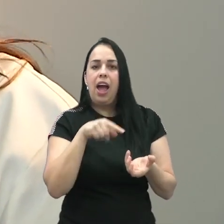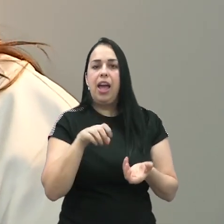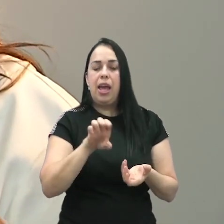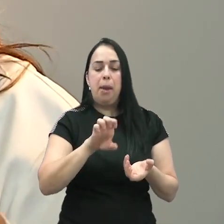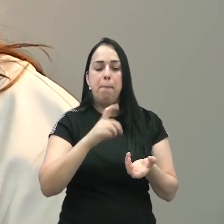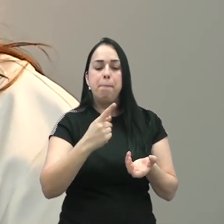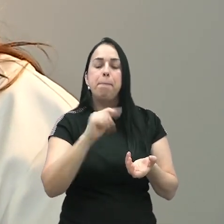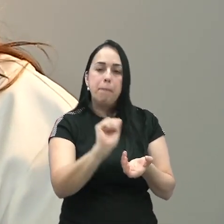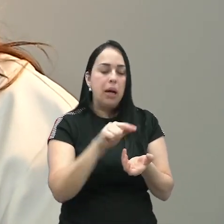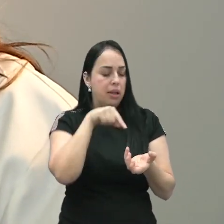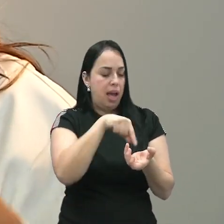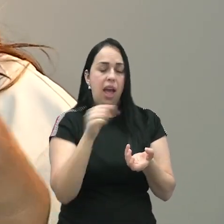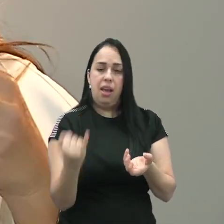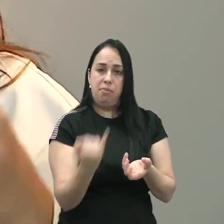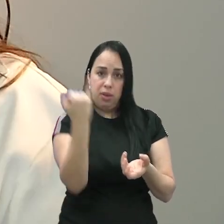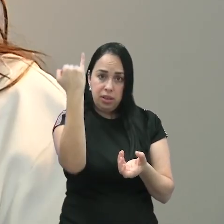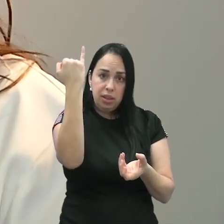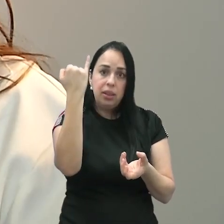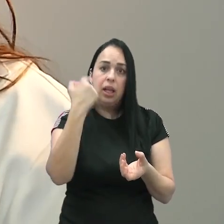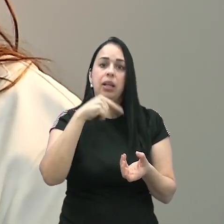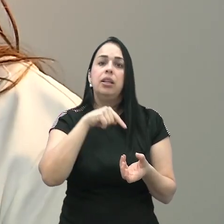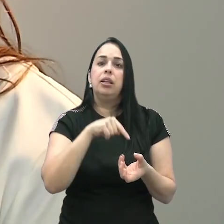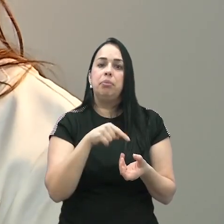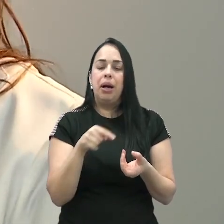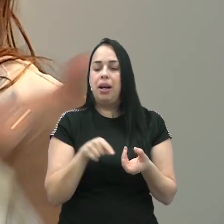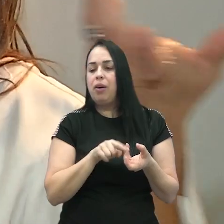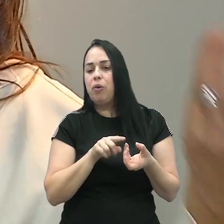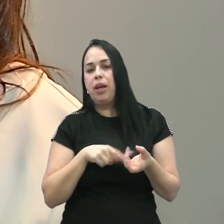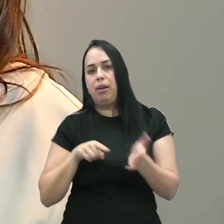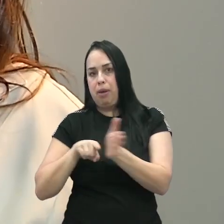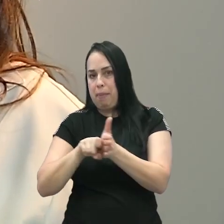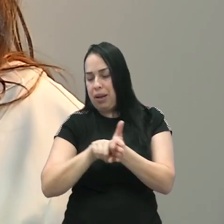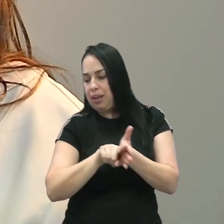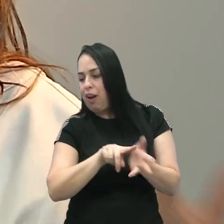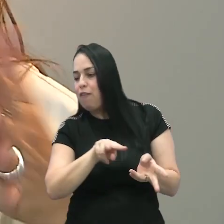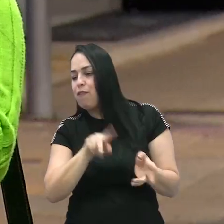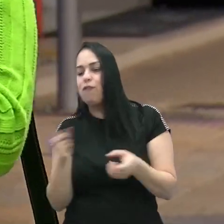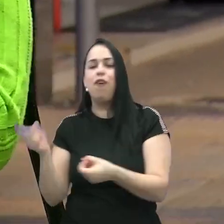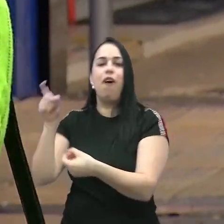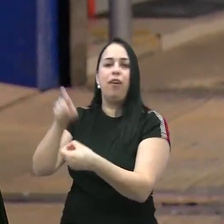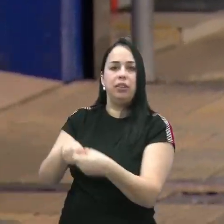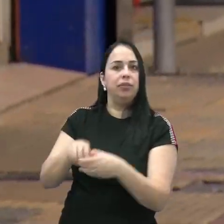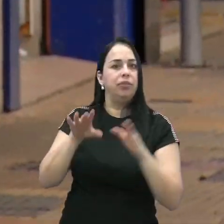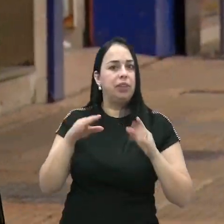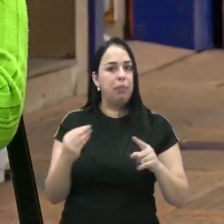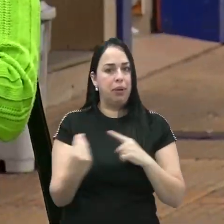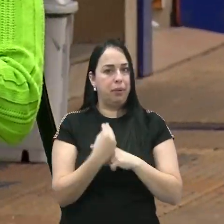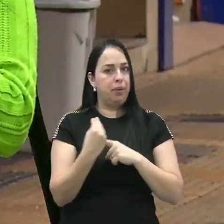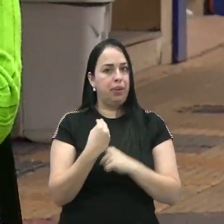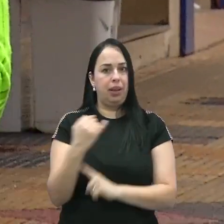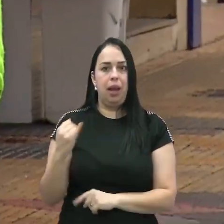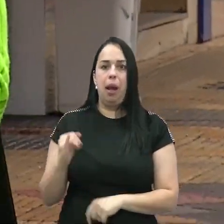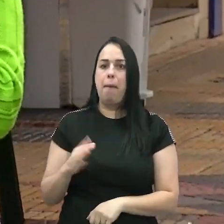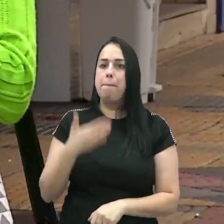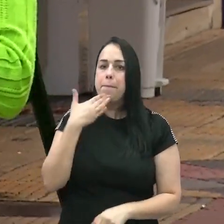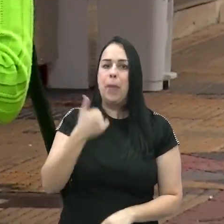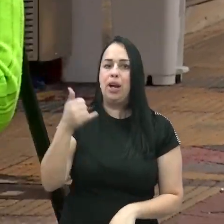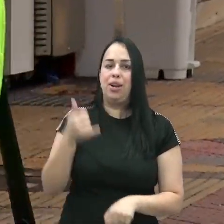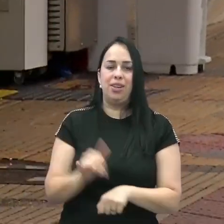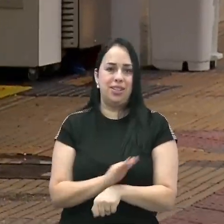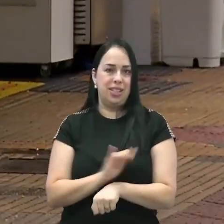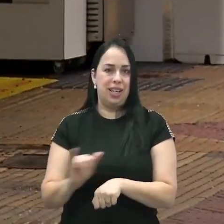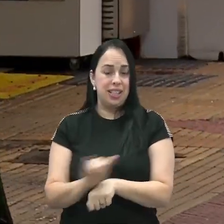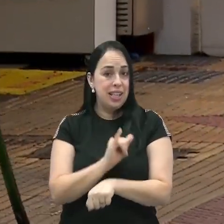no nosso aspirador de pó para evitar que o ácaro volte para o ambiente. E a prevenção é sempre o melhor